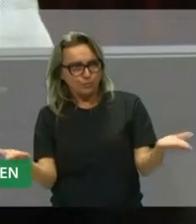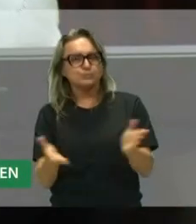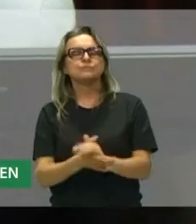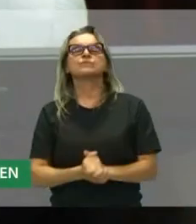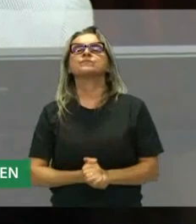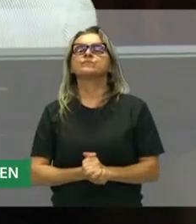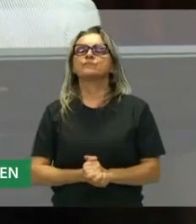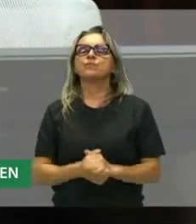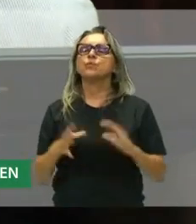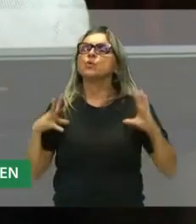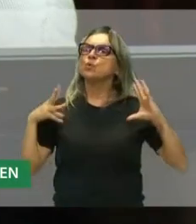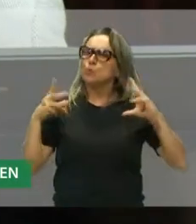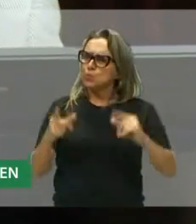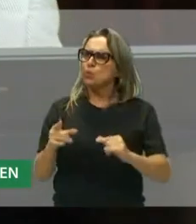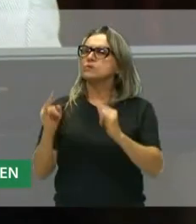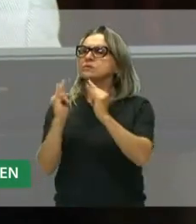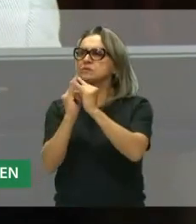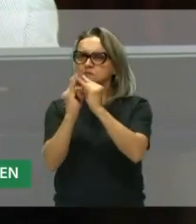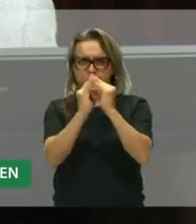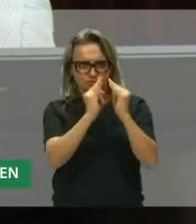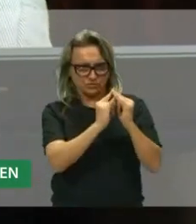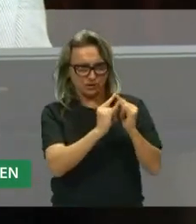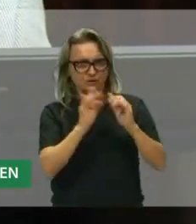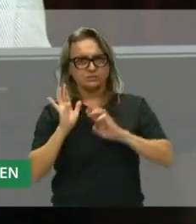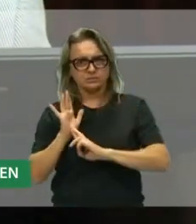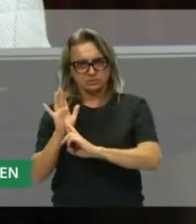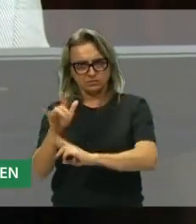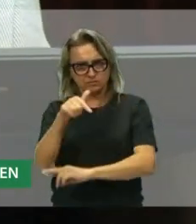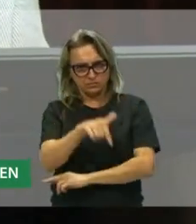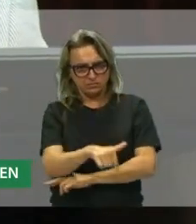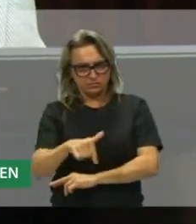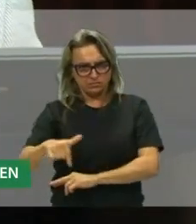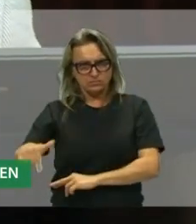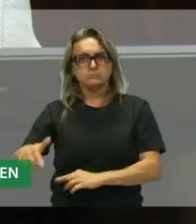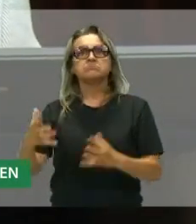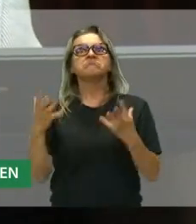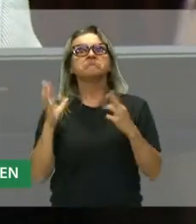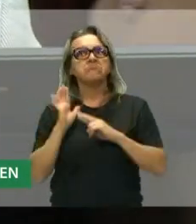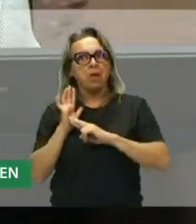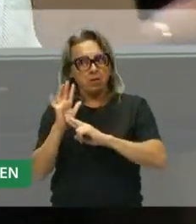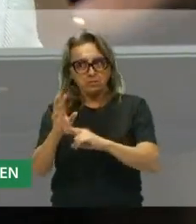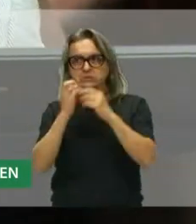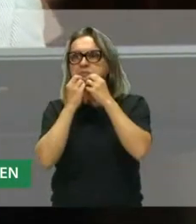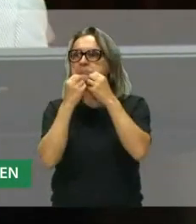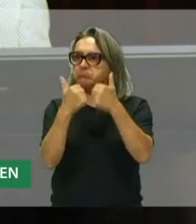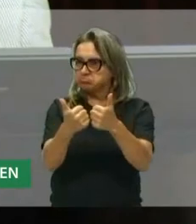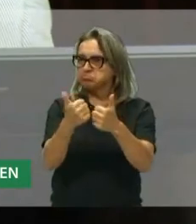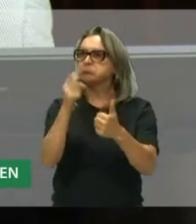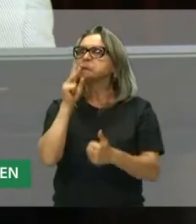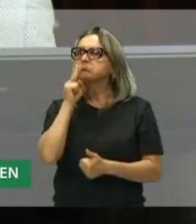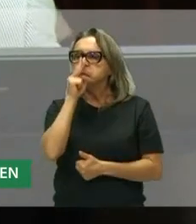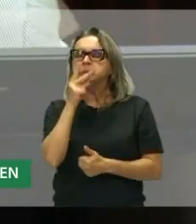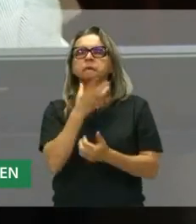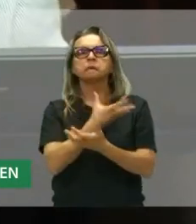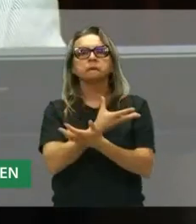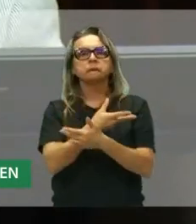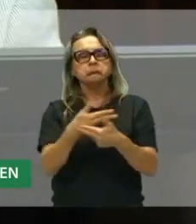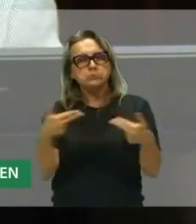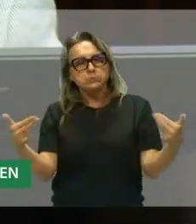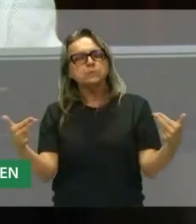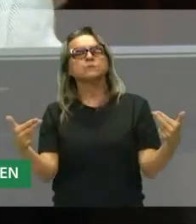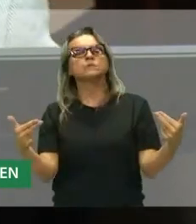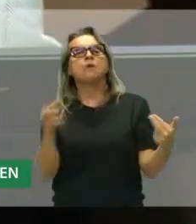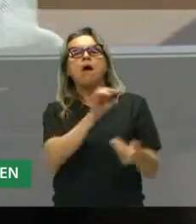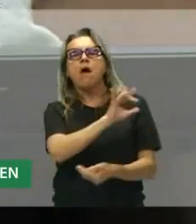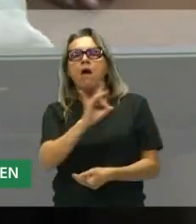que estão representadas aqui na mesa, aliás, bastante representado pelas entidades e muitas delas que têm algum tipo